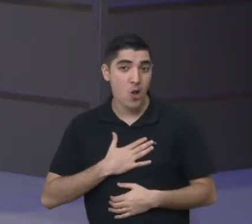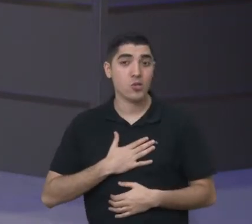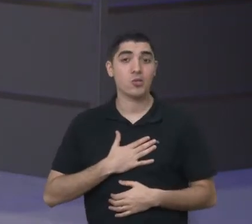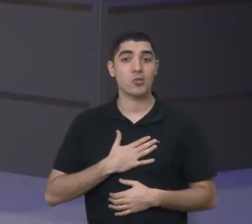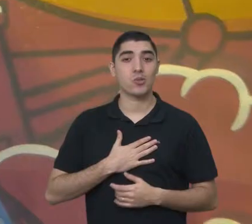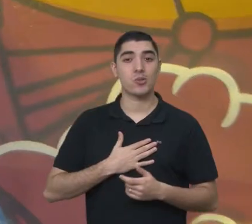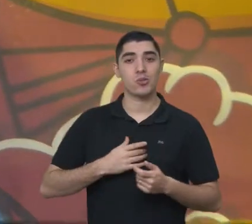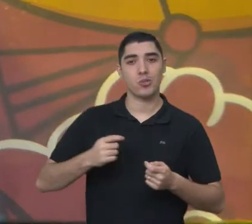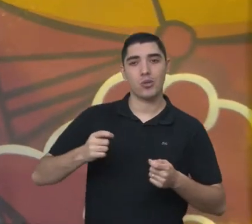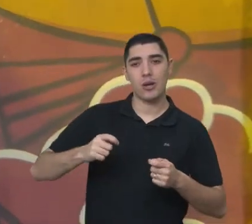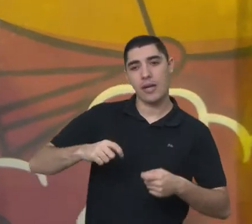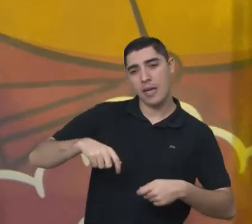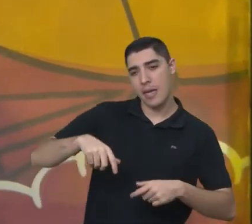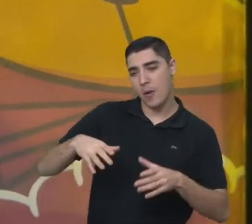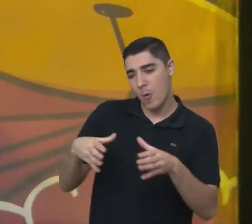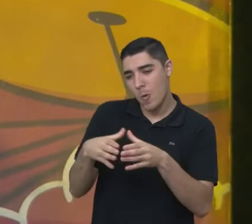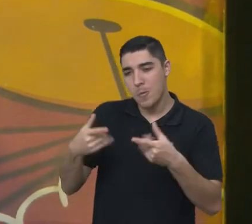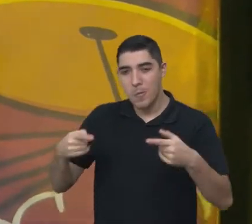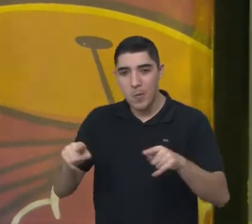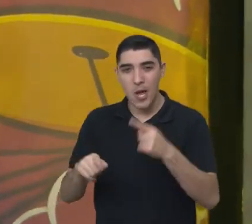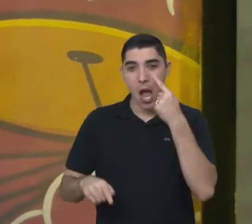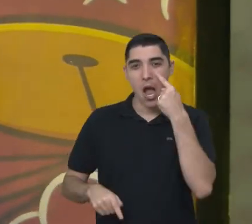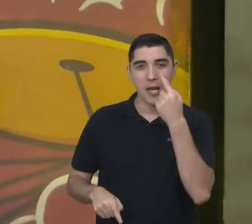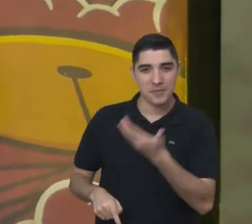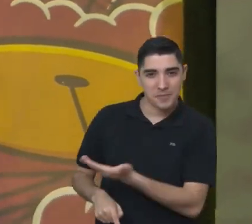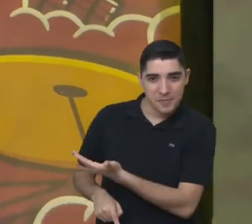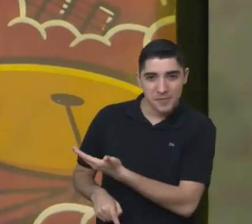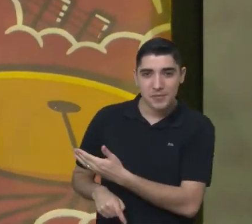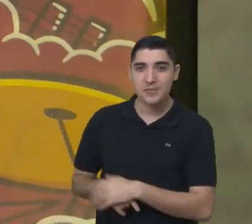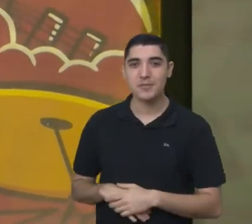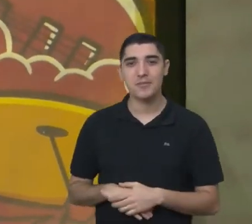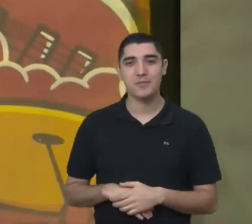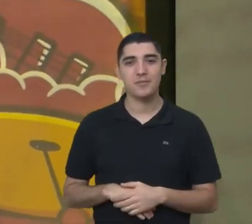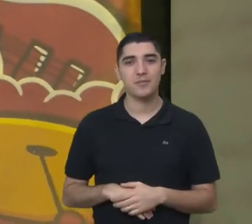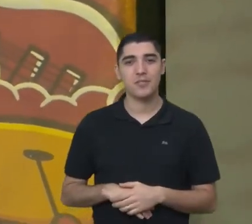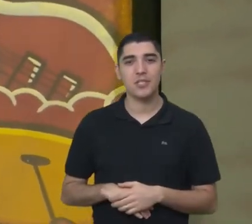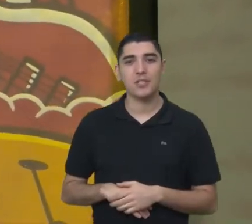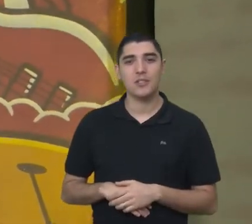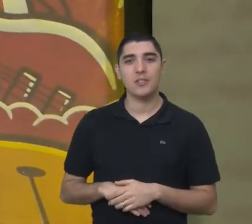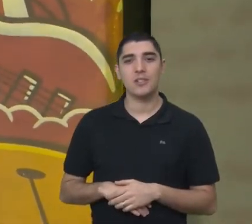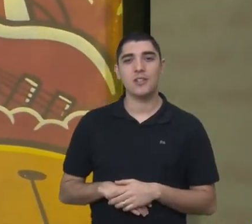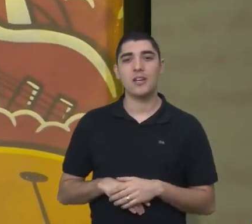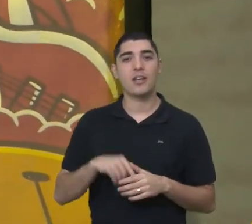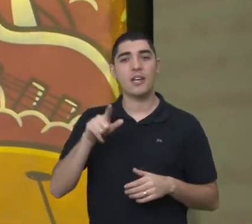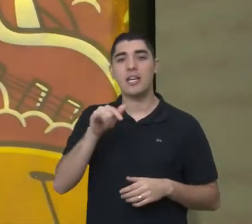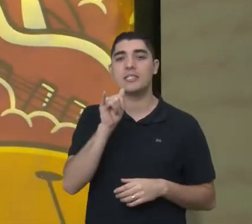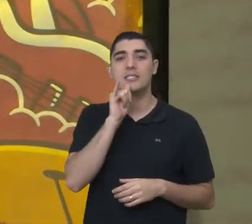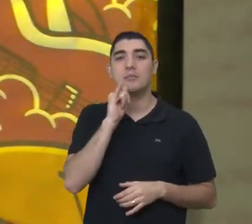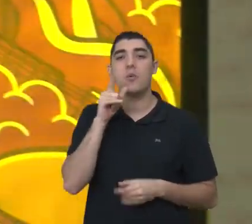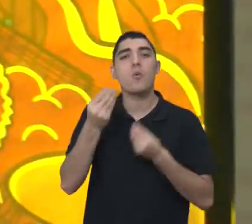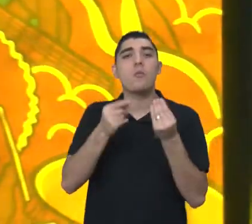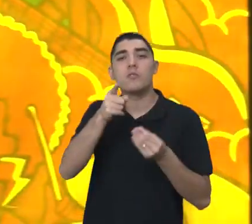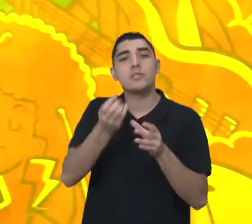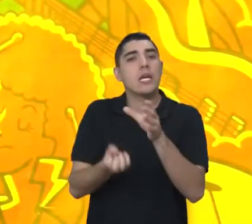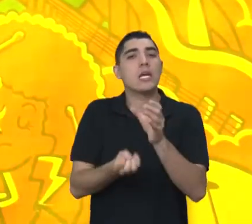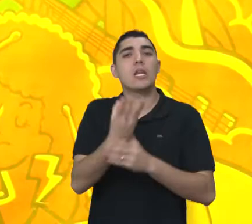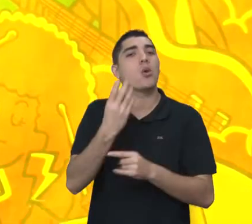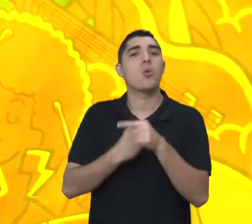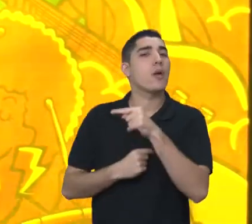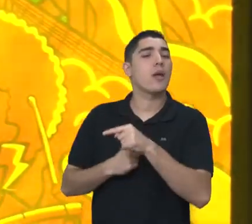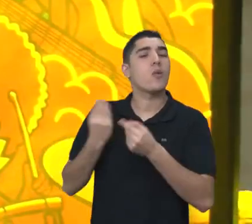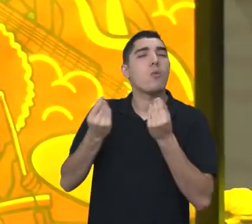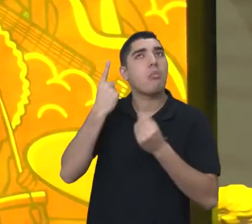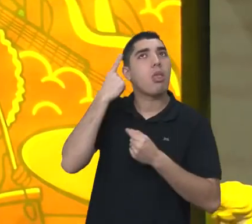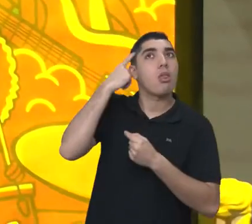de criar bandas, enfim, esse daí foi... Como é que funcionou, por exemplo, o processo de criação desse quadro aqui,